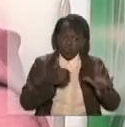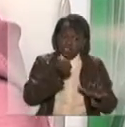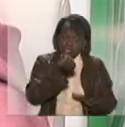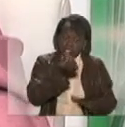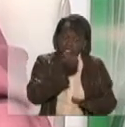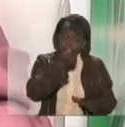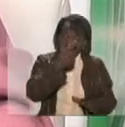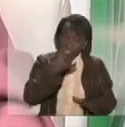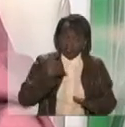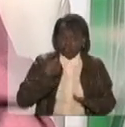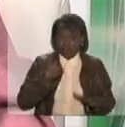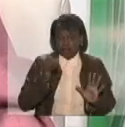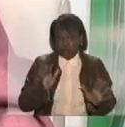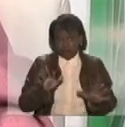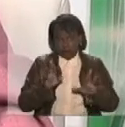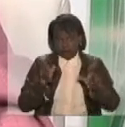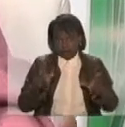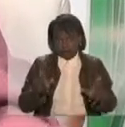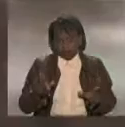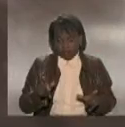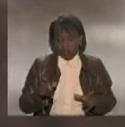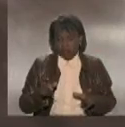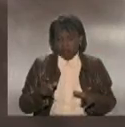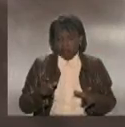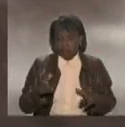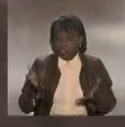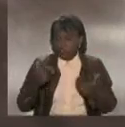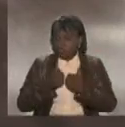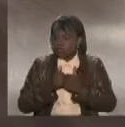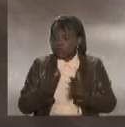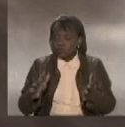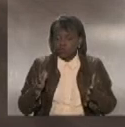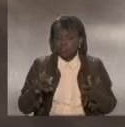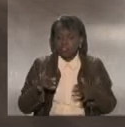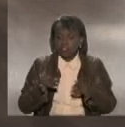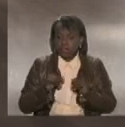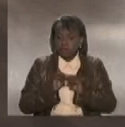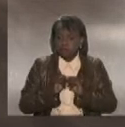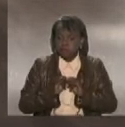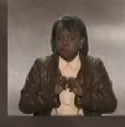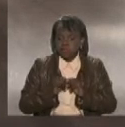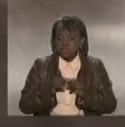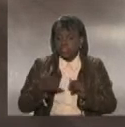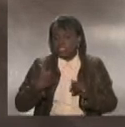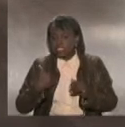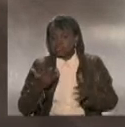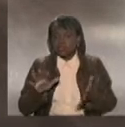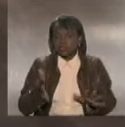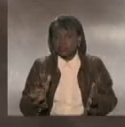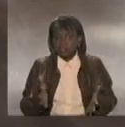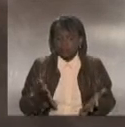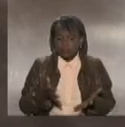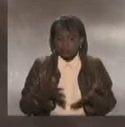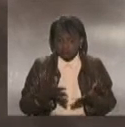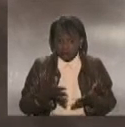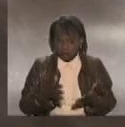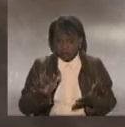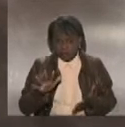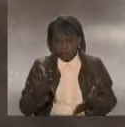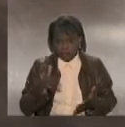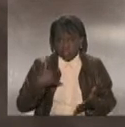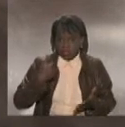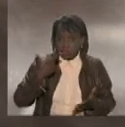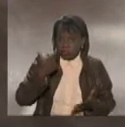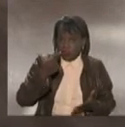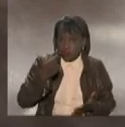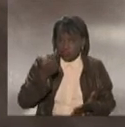estão com 16, 17 anos. Elas São estão dois iniciando a vida universos sexual, diferentes. em média, com que idade? Em